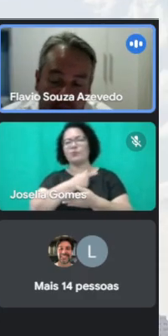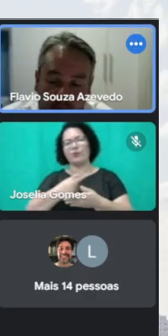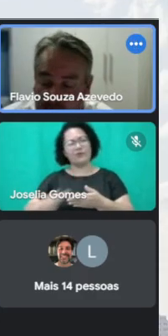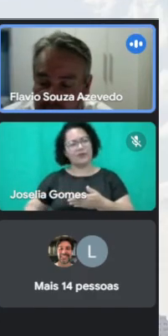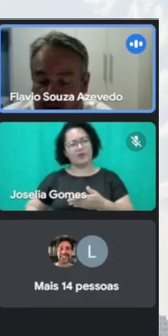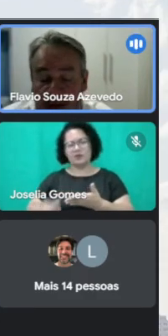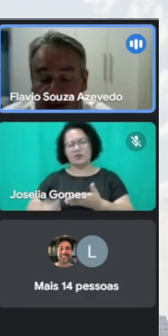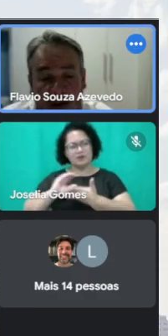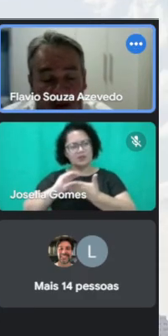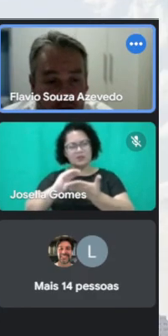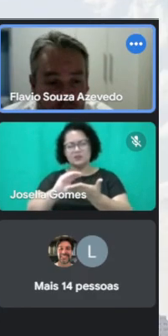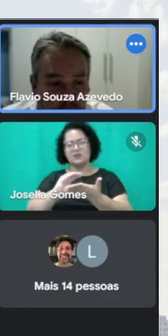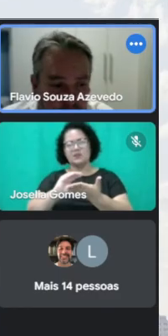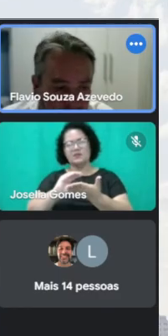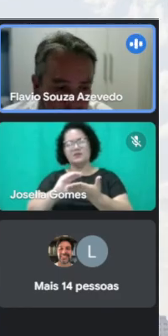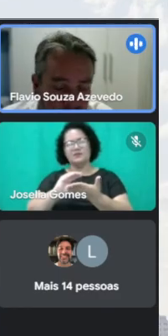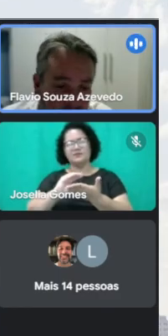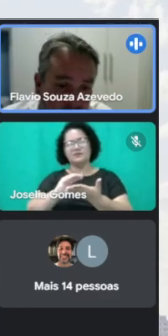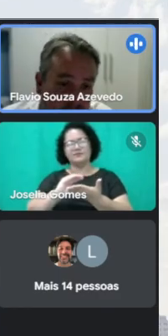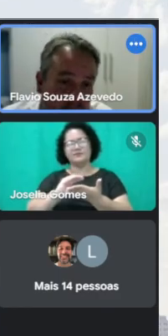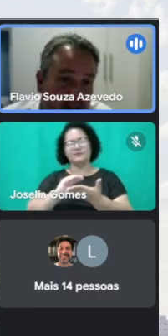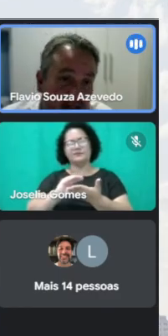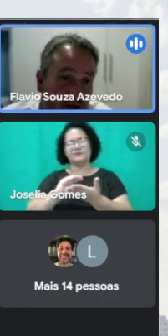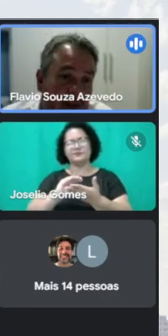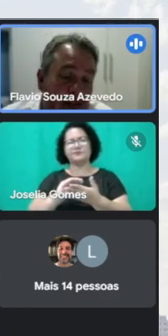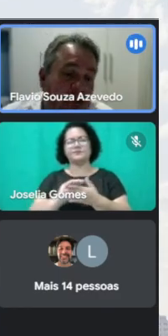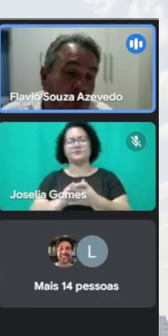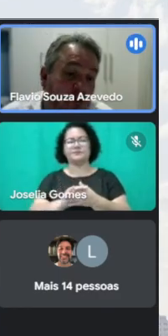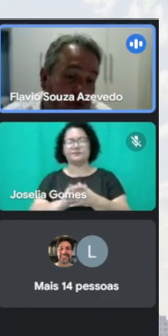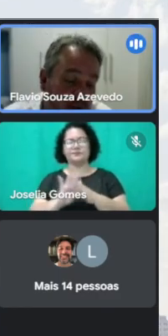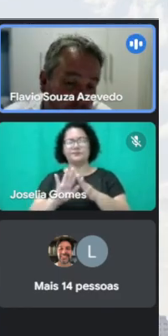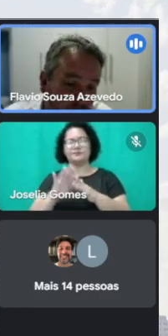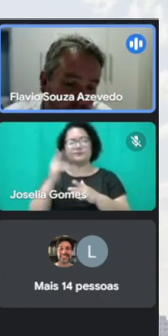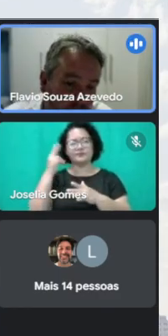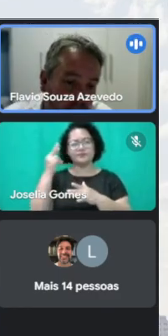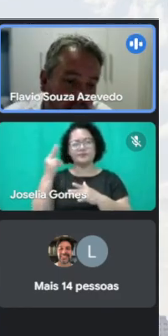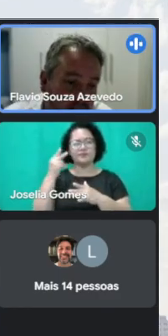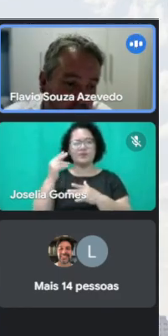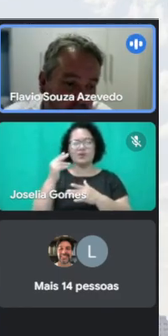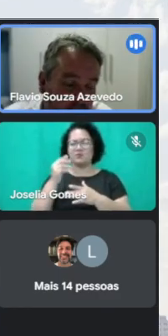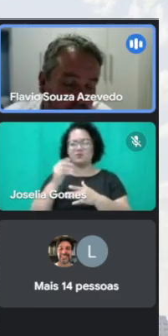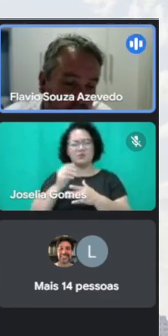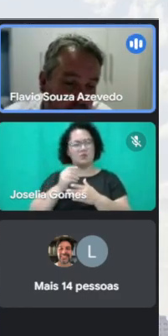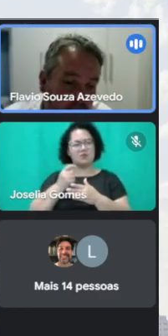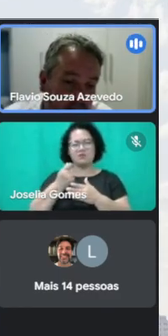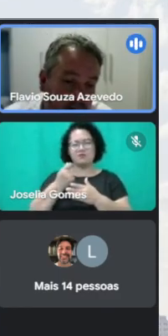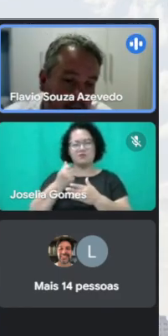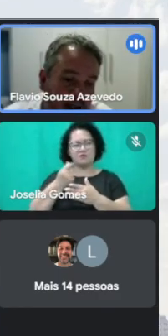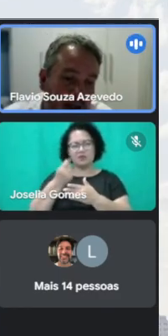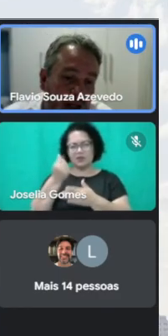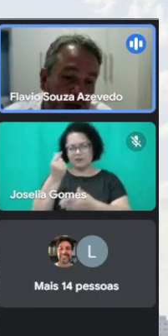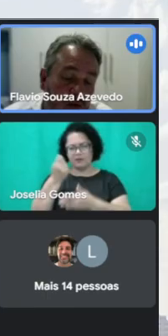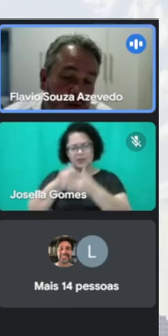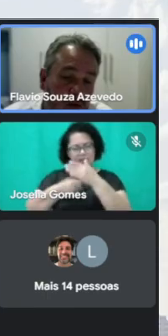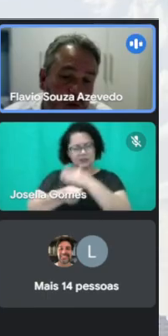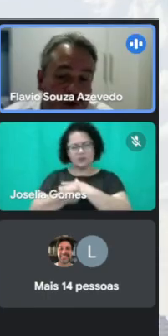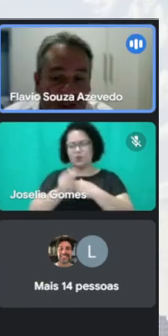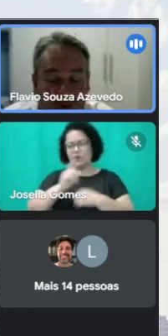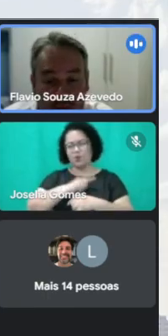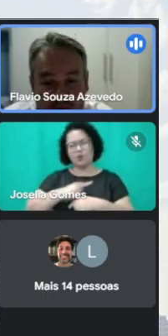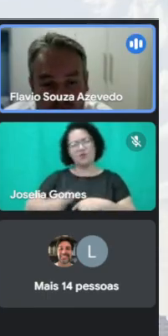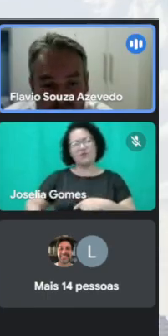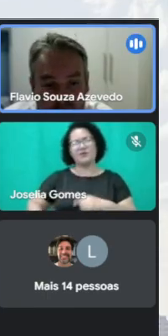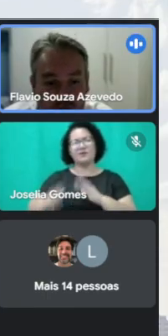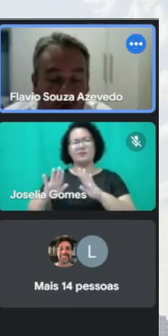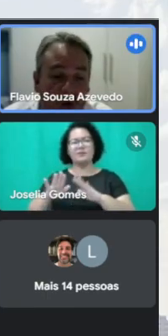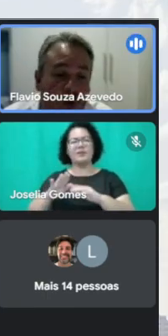A pesquisa que eu fiz, e lendo a respeito, ele não financia governo. Ele procura trabalhar com o